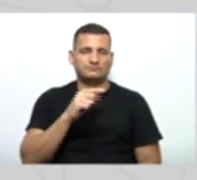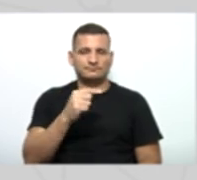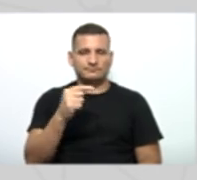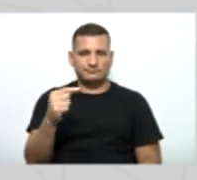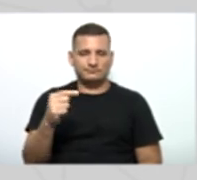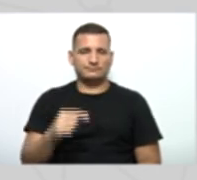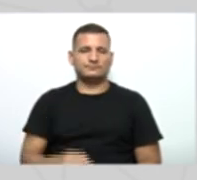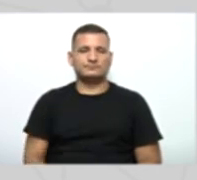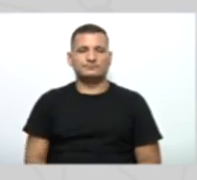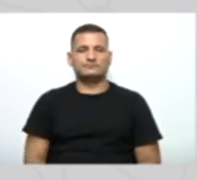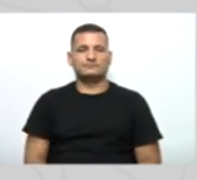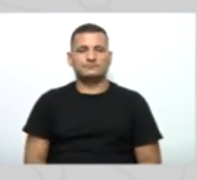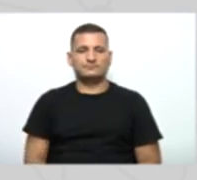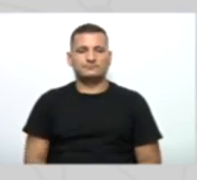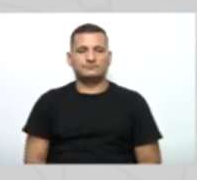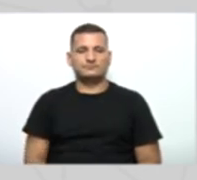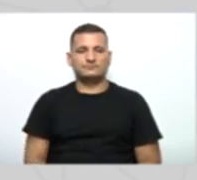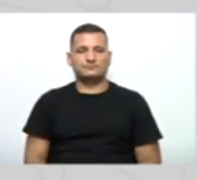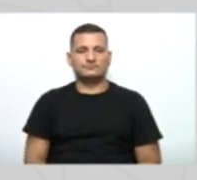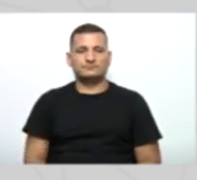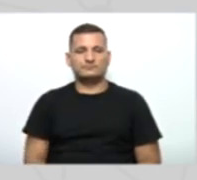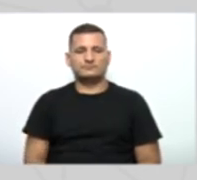corrigir. Nome.